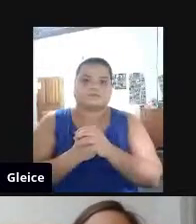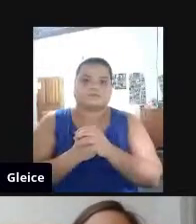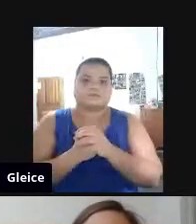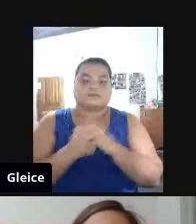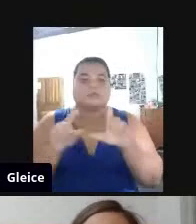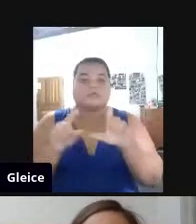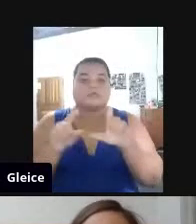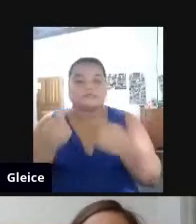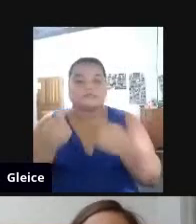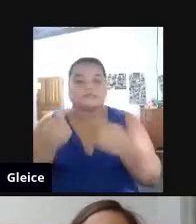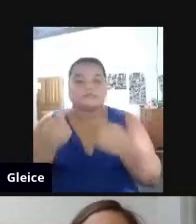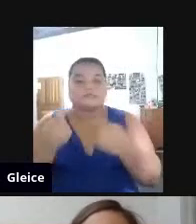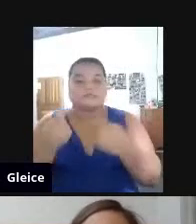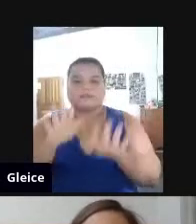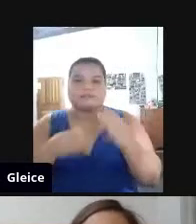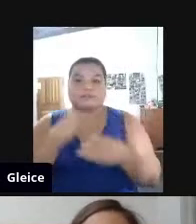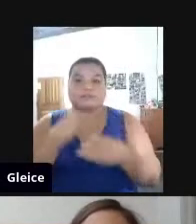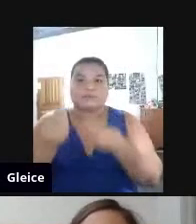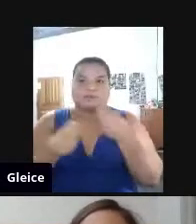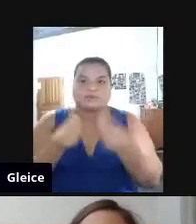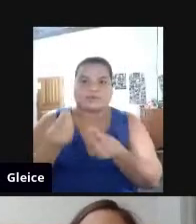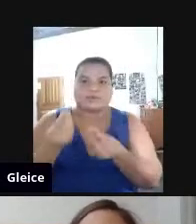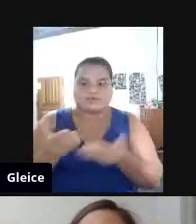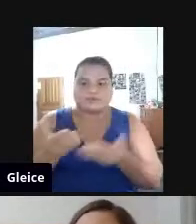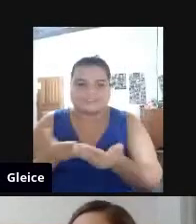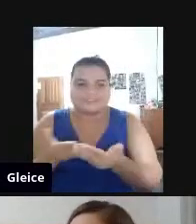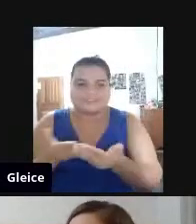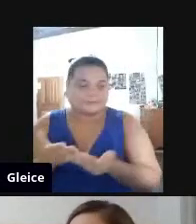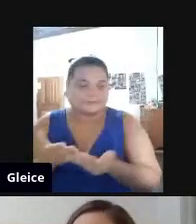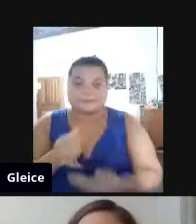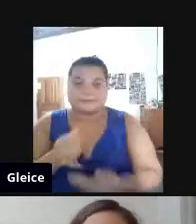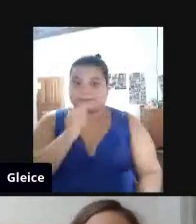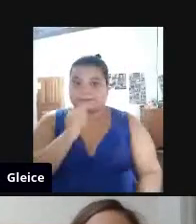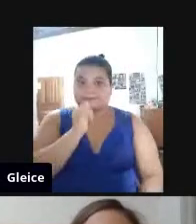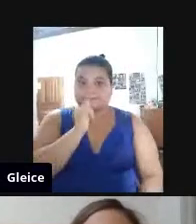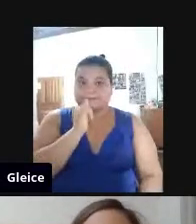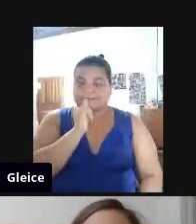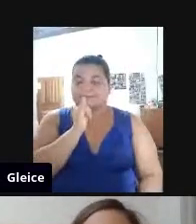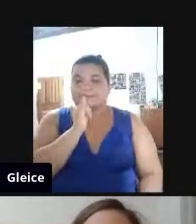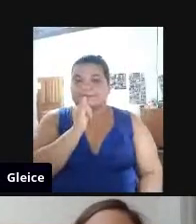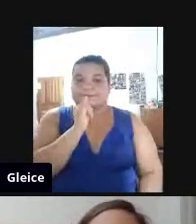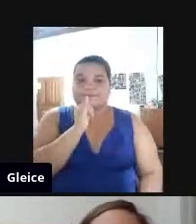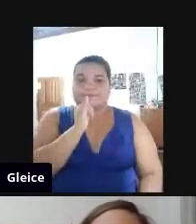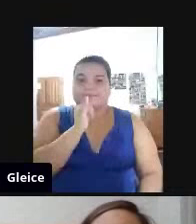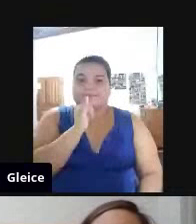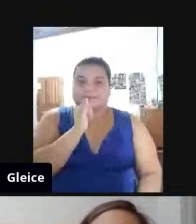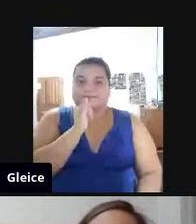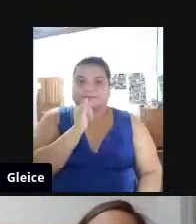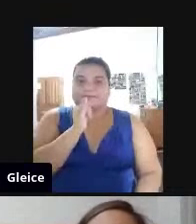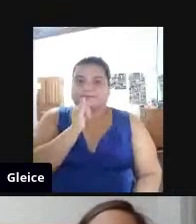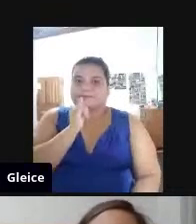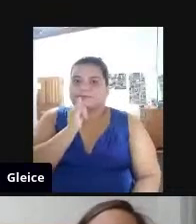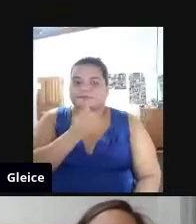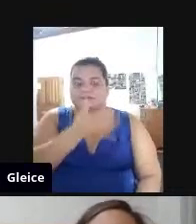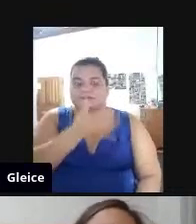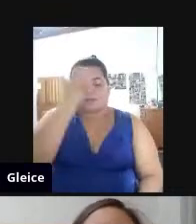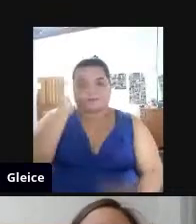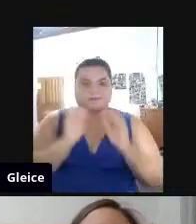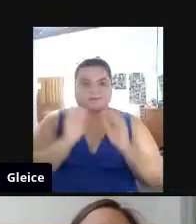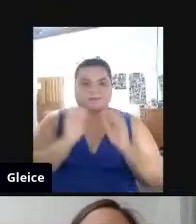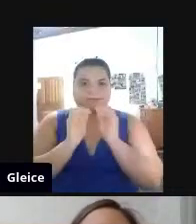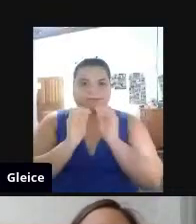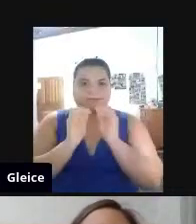indivíduo ele vai necessitar. Por exemplo, um indivíduo que não faz, não troca de